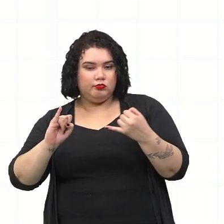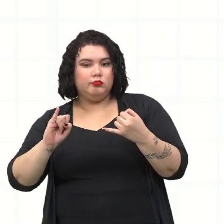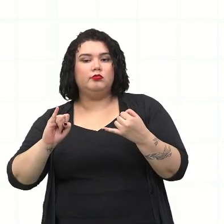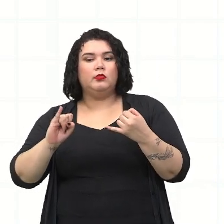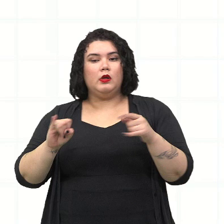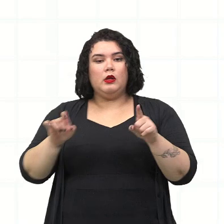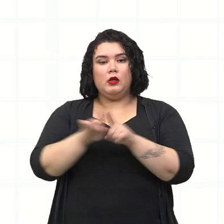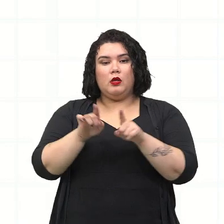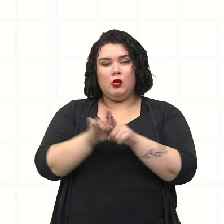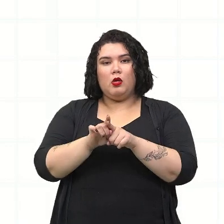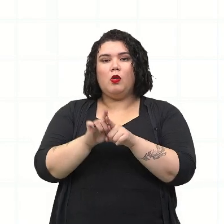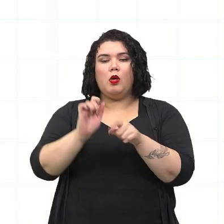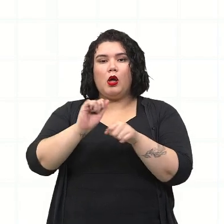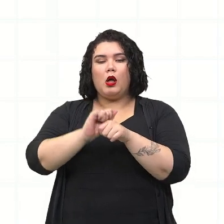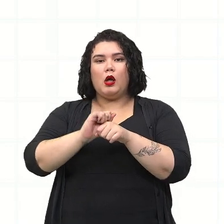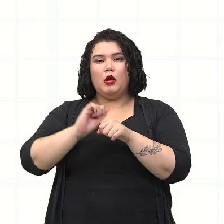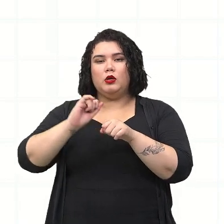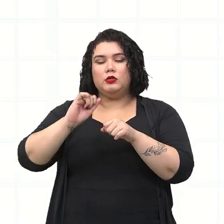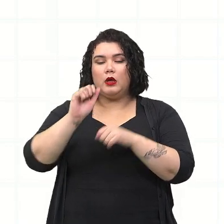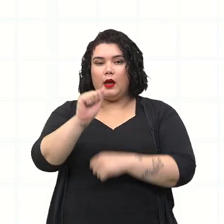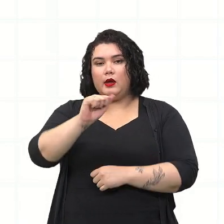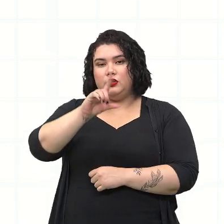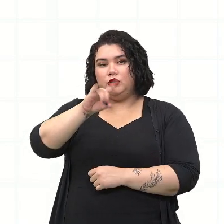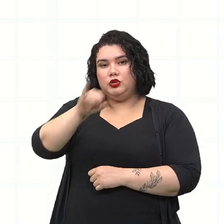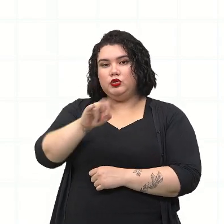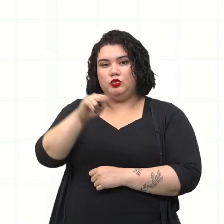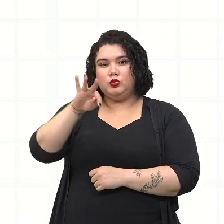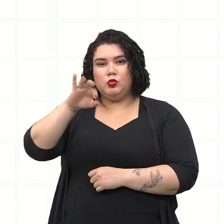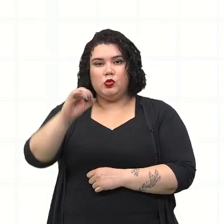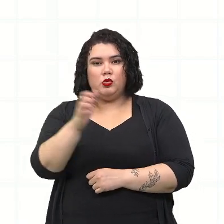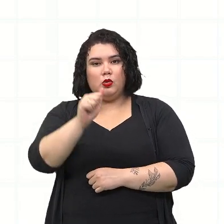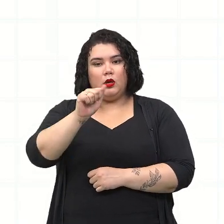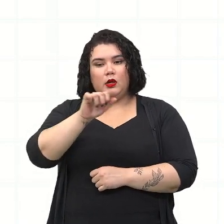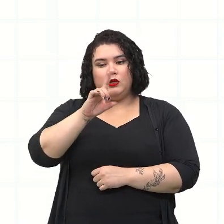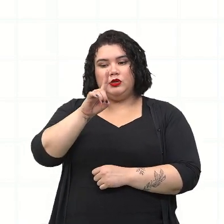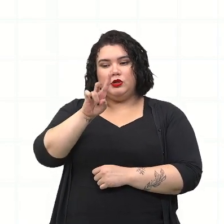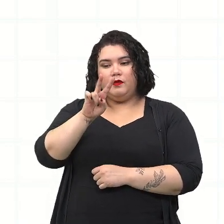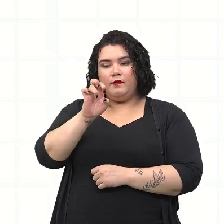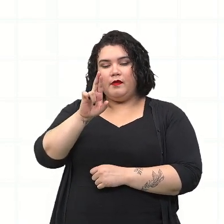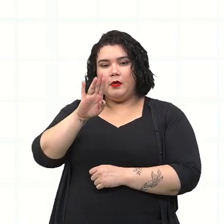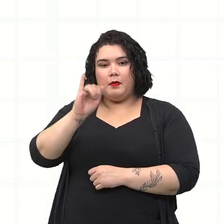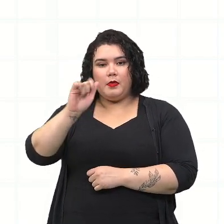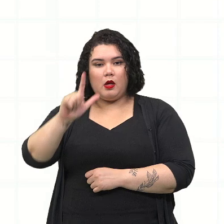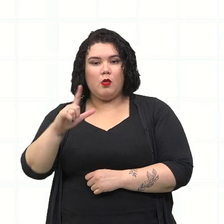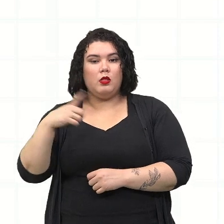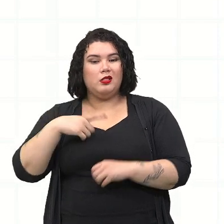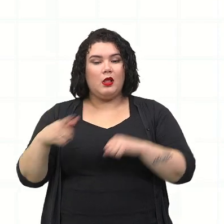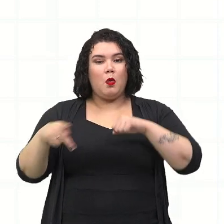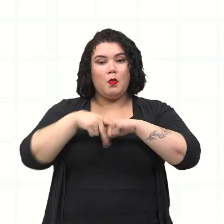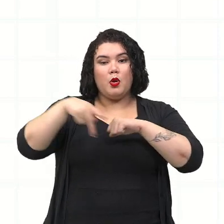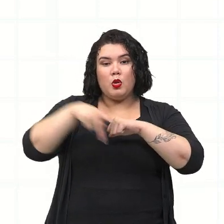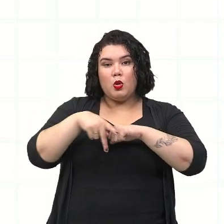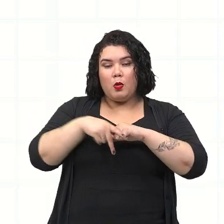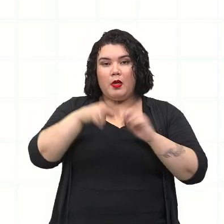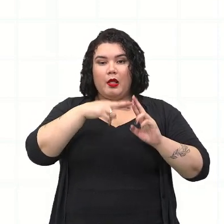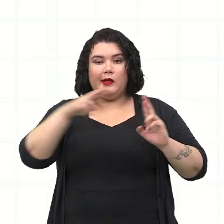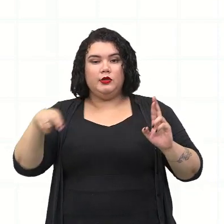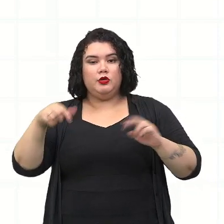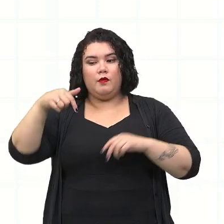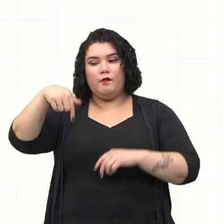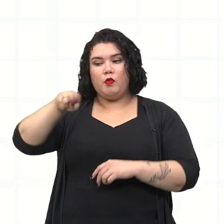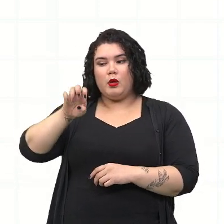objeto indireto ou um adjunto adverbial, o pronome relativo que ou quem, que o anteceder, deve